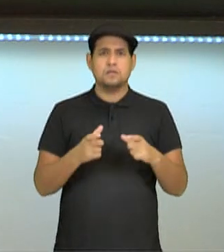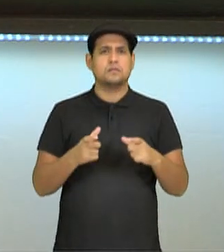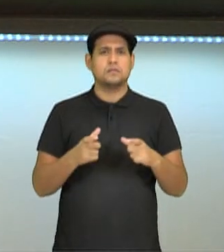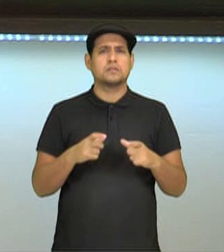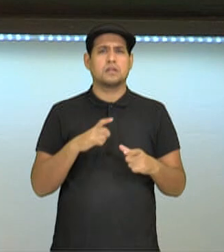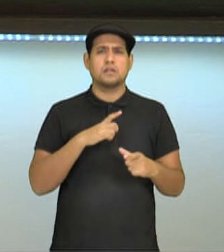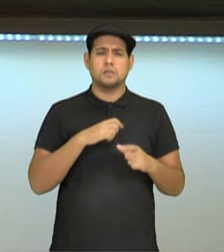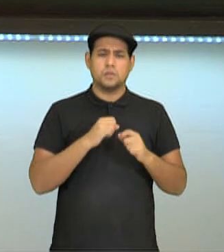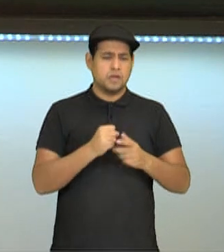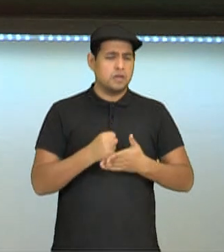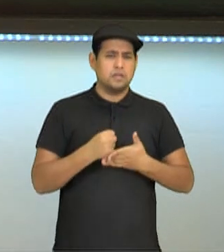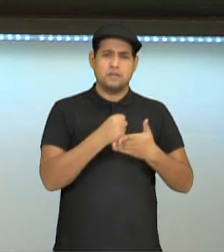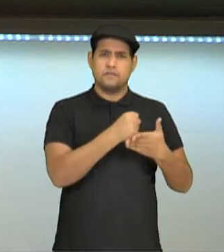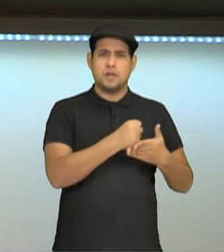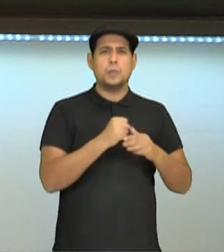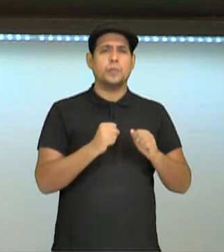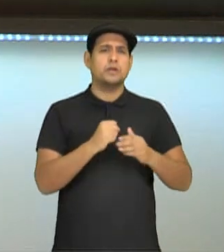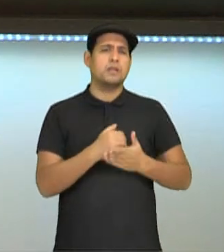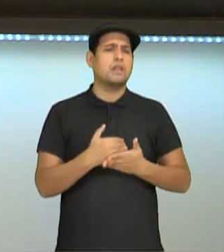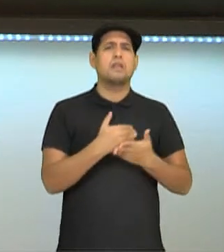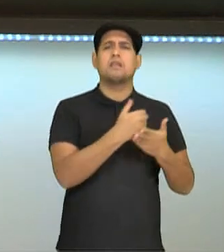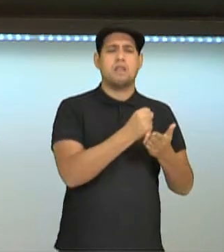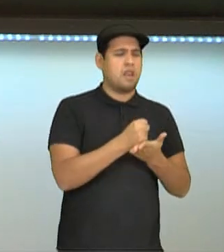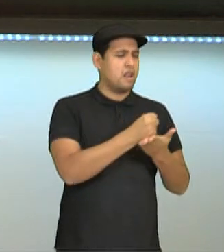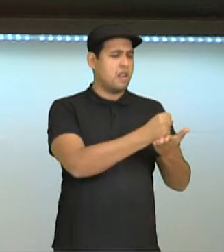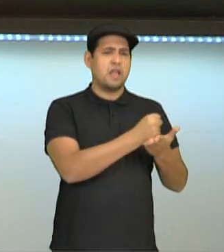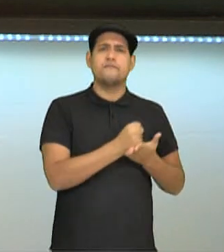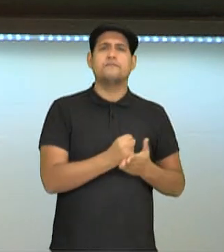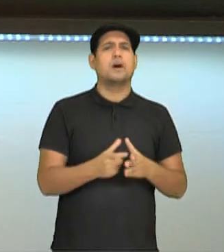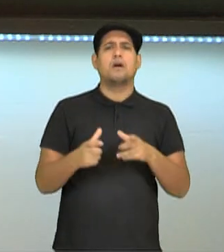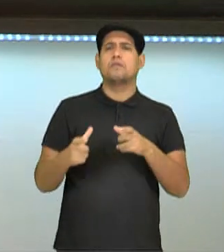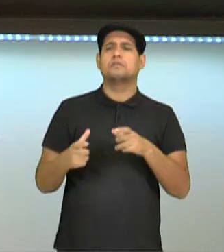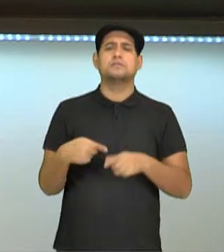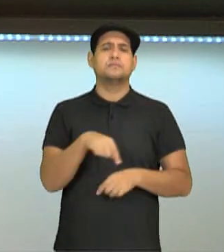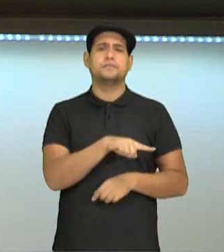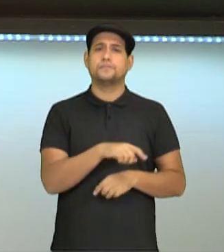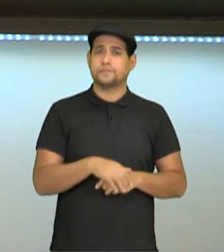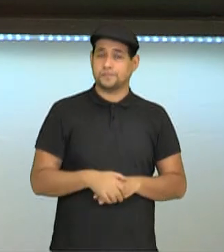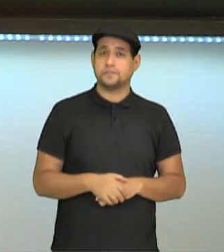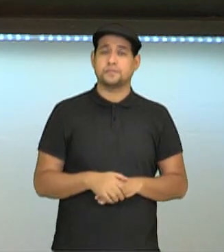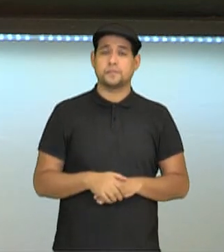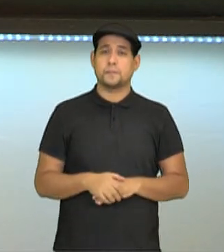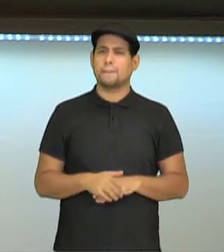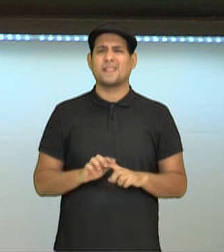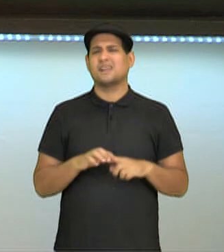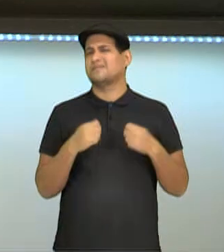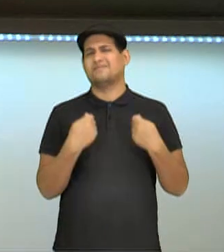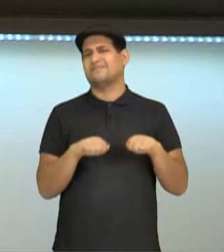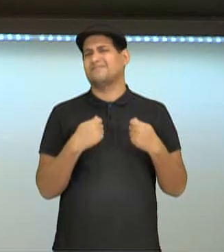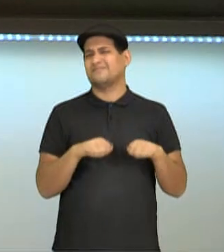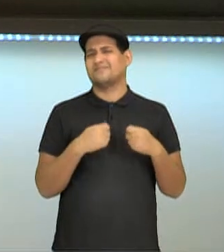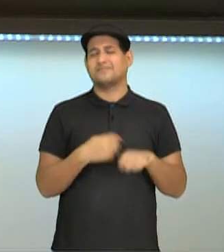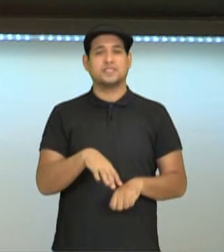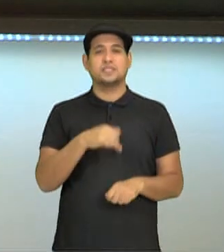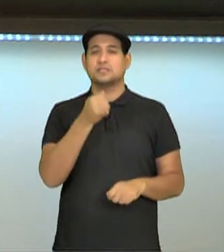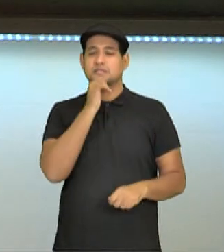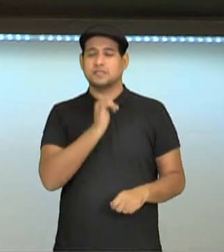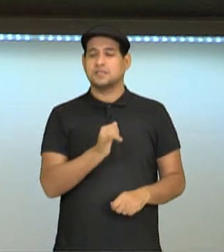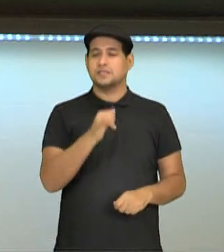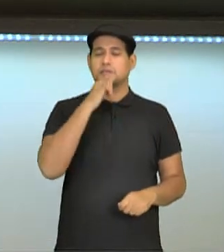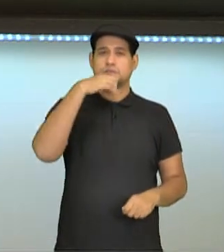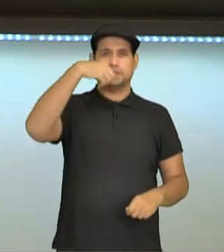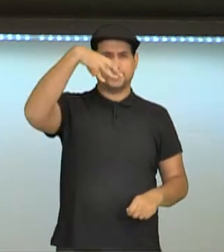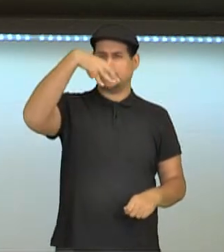era portátil, você podia levá-lo onde você fosse, né? E não precisava de energia elétrica.